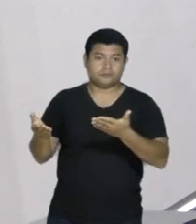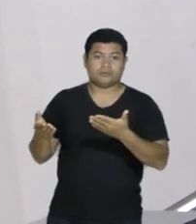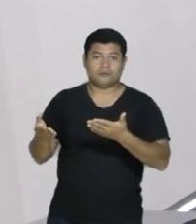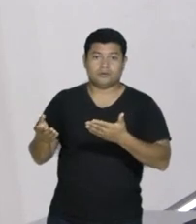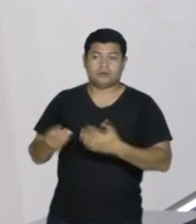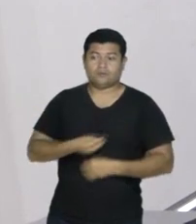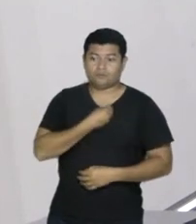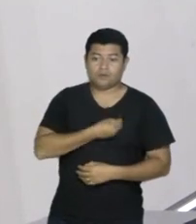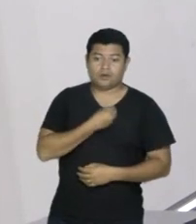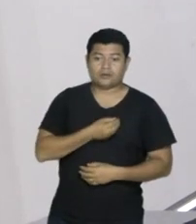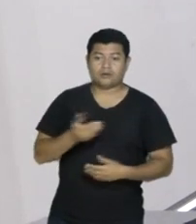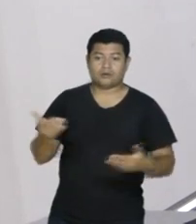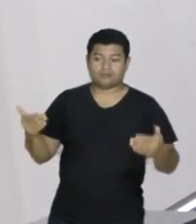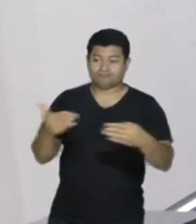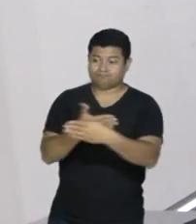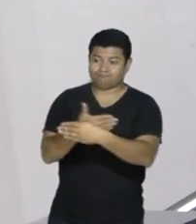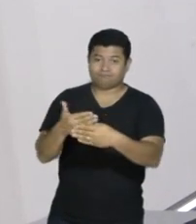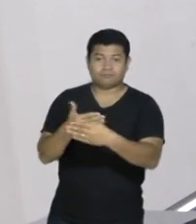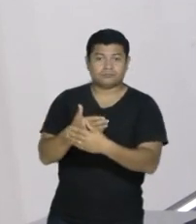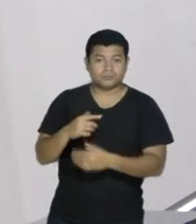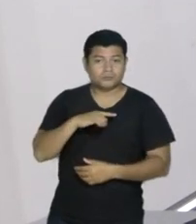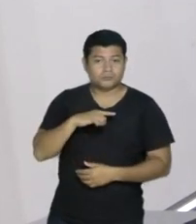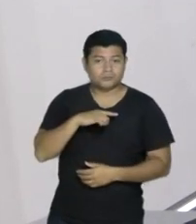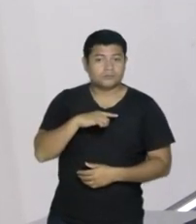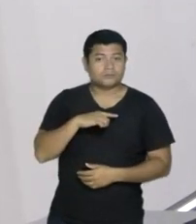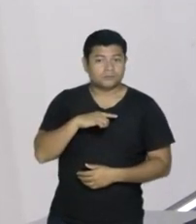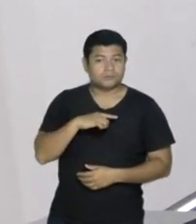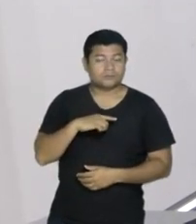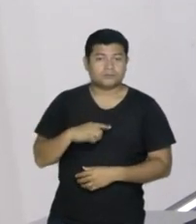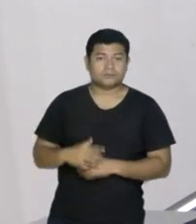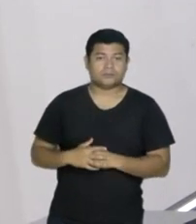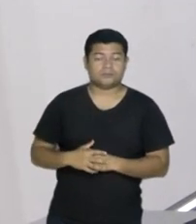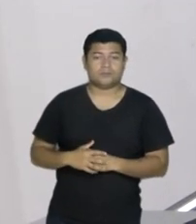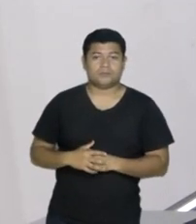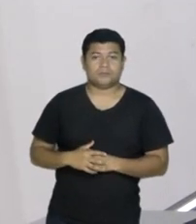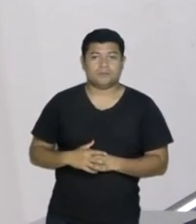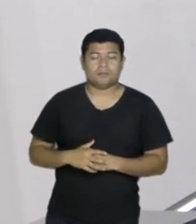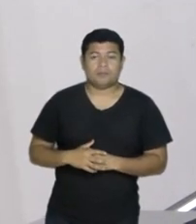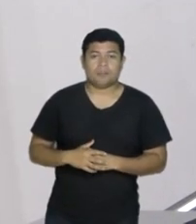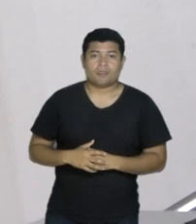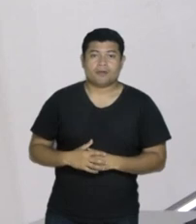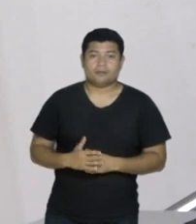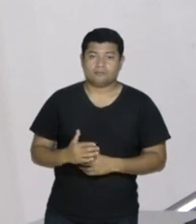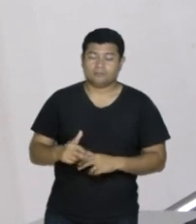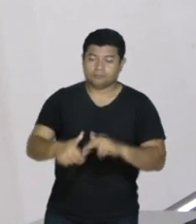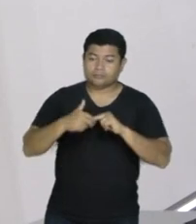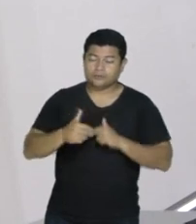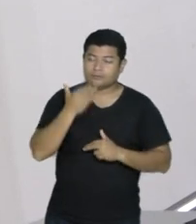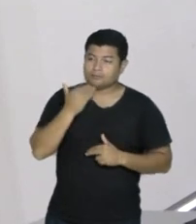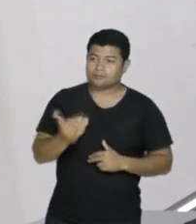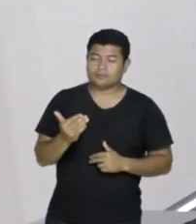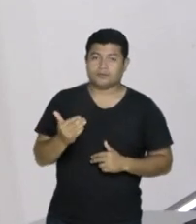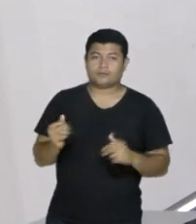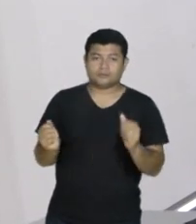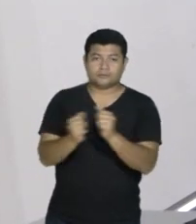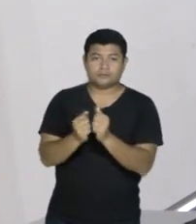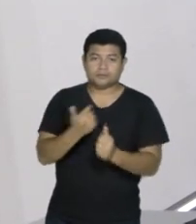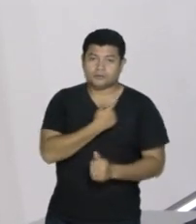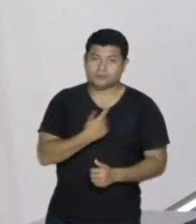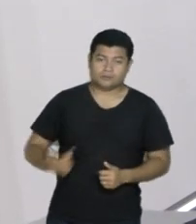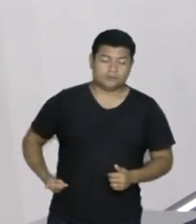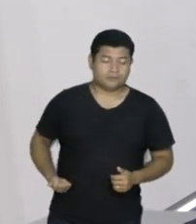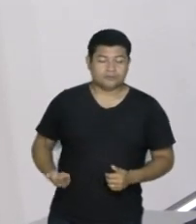por ali que liga Itapema Porto Belo Então é isso que a gente pede e a gente vai estar com o governador